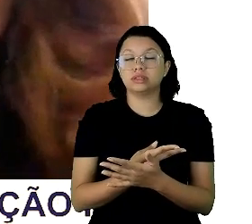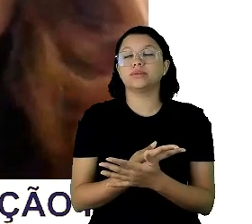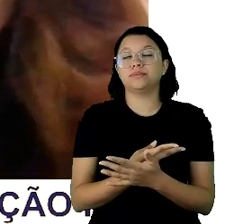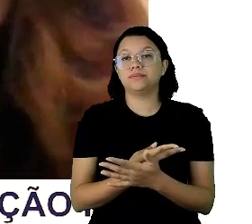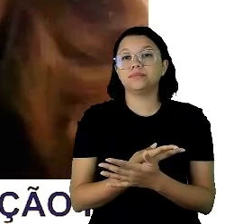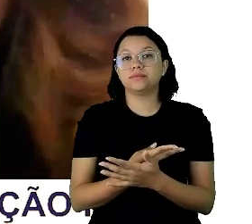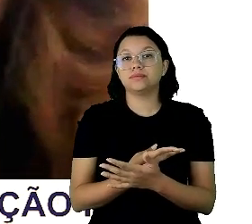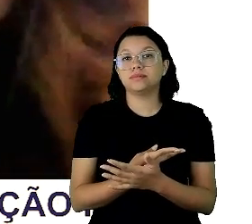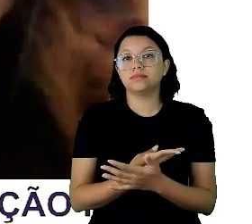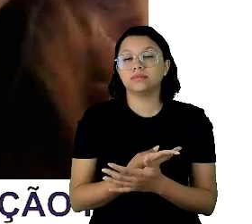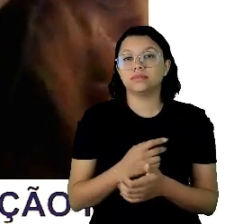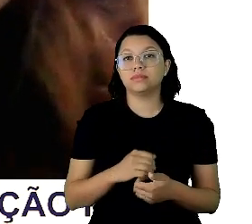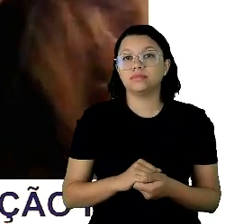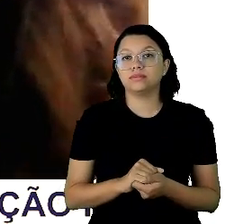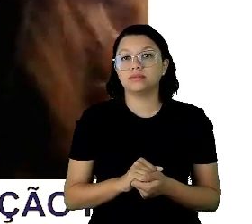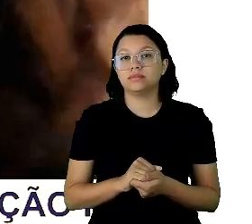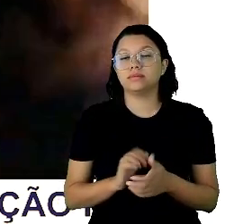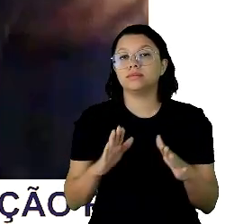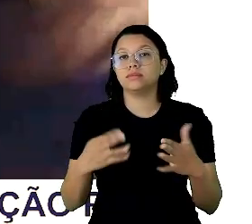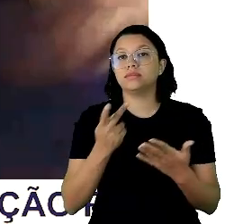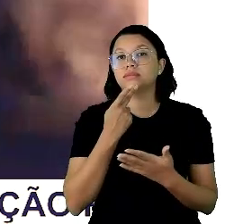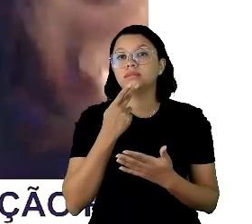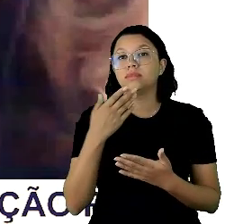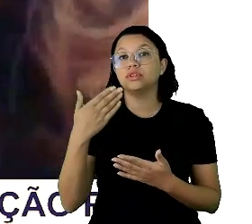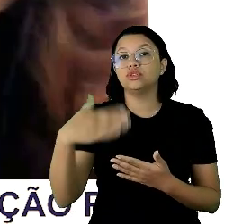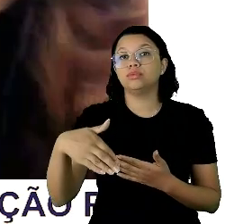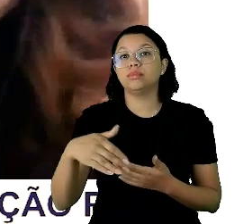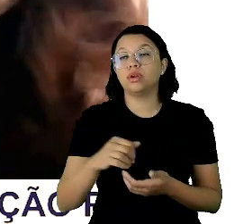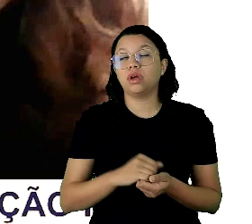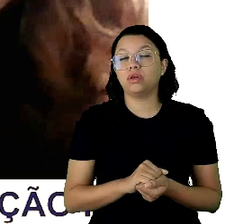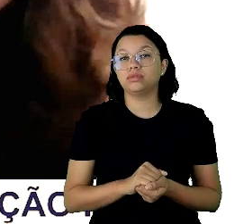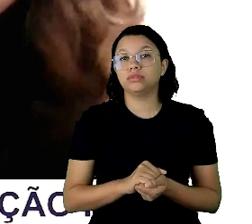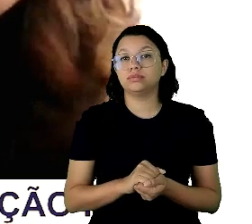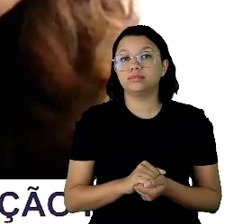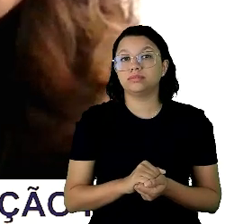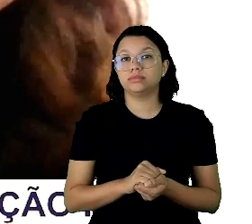quando a gente fala de prova, né, principalmente na parte penal,